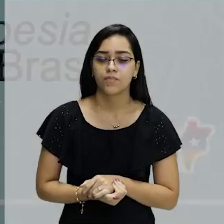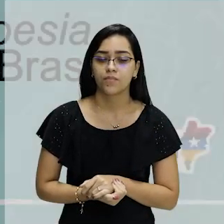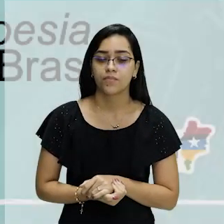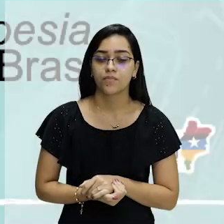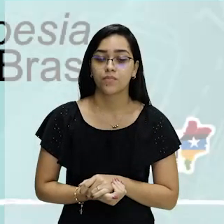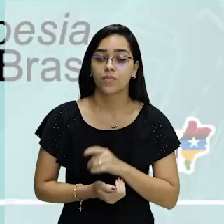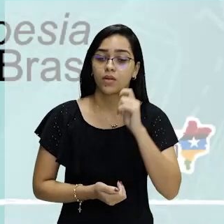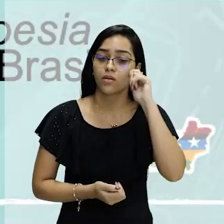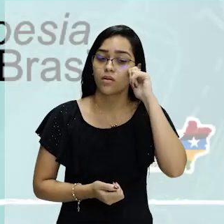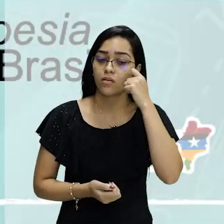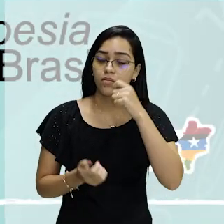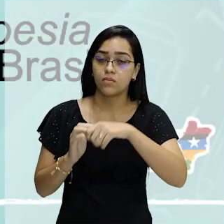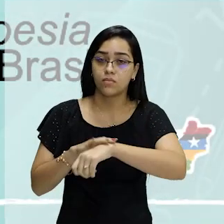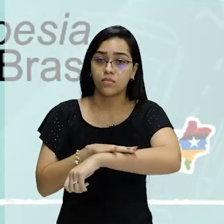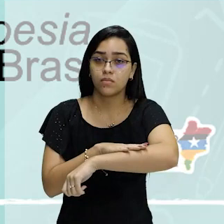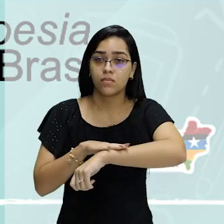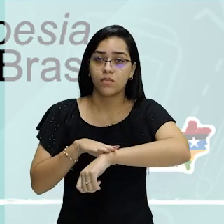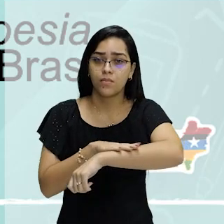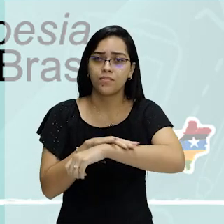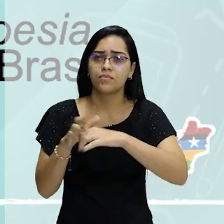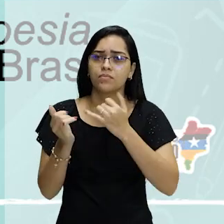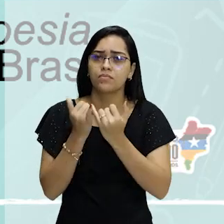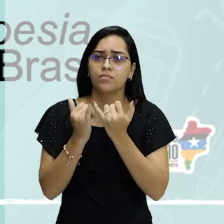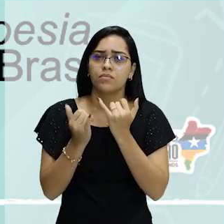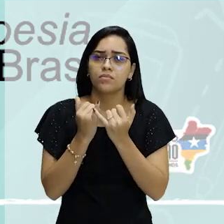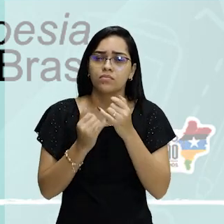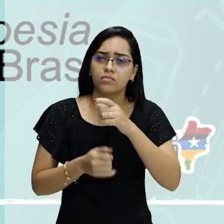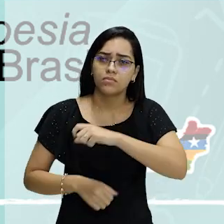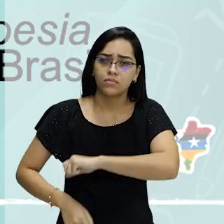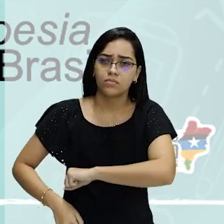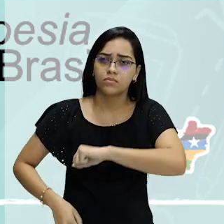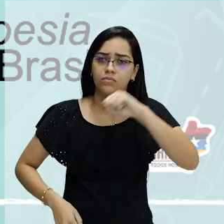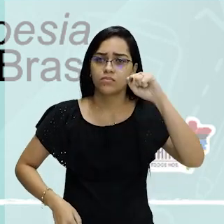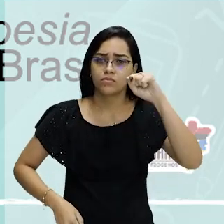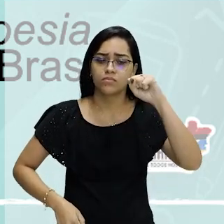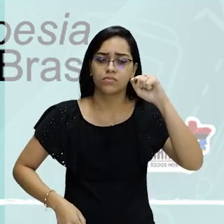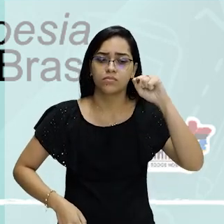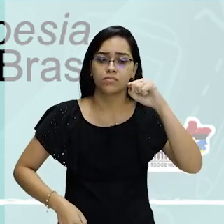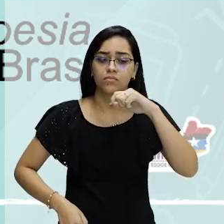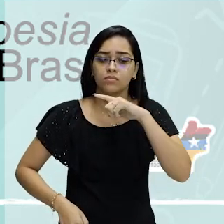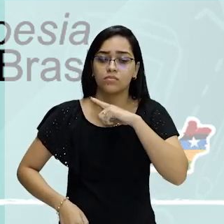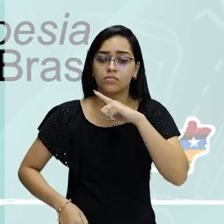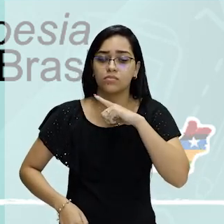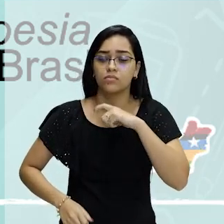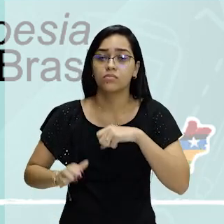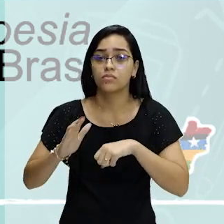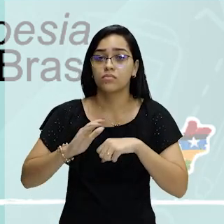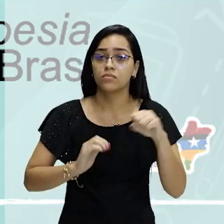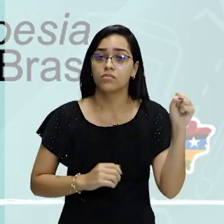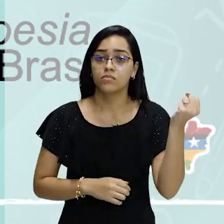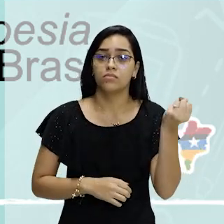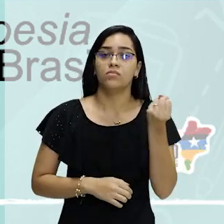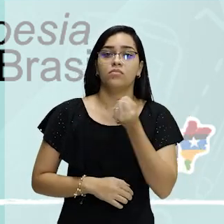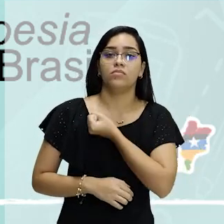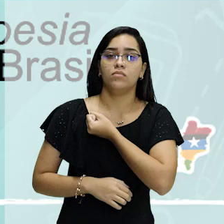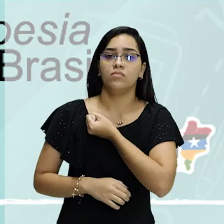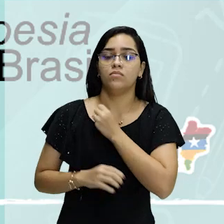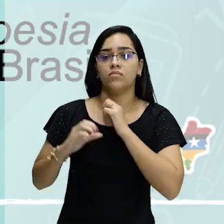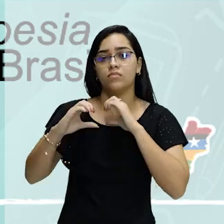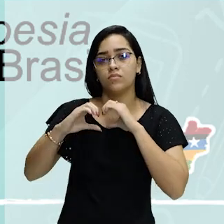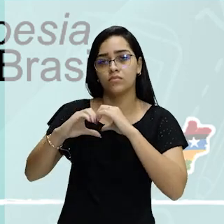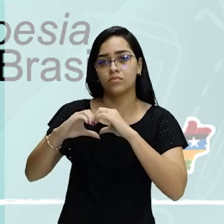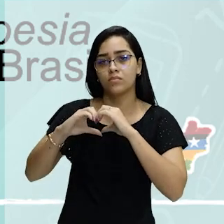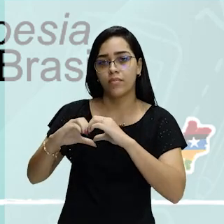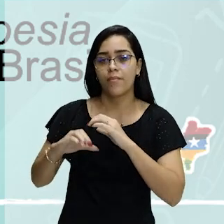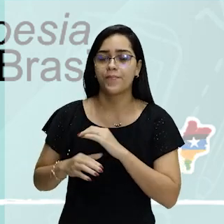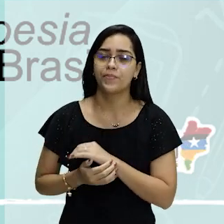Para um negro, a cor da pele é uma faca que atinge muito mais em cheio